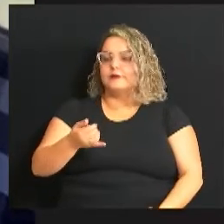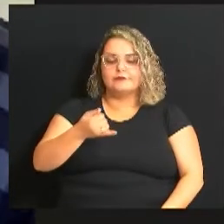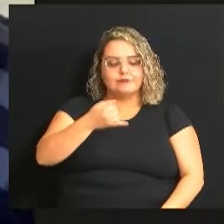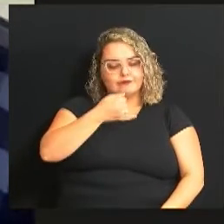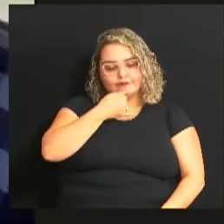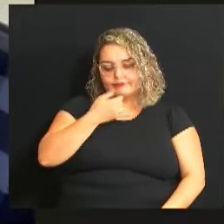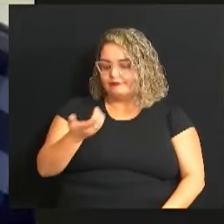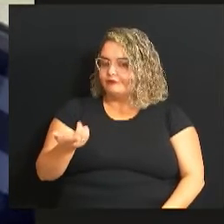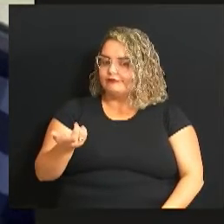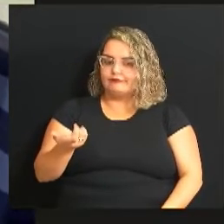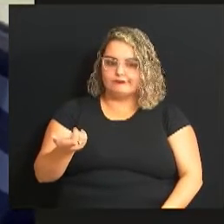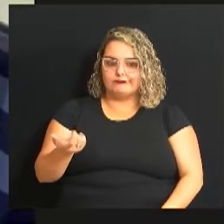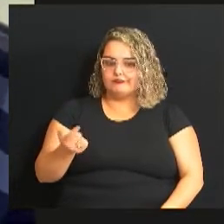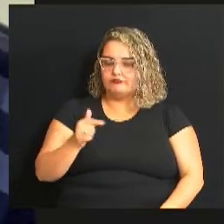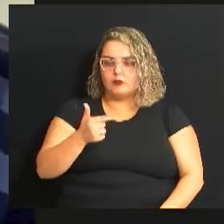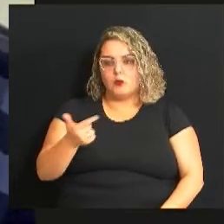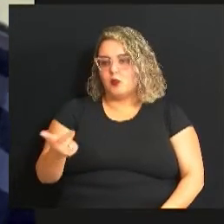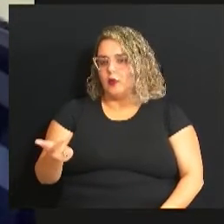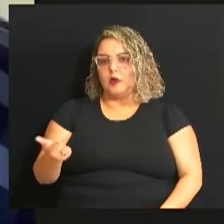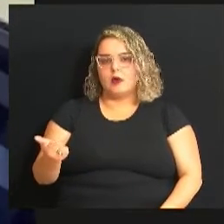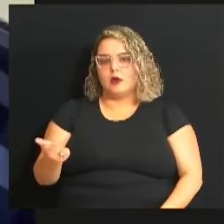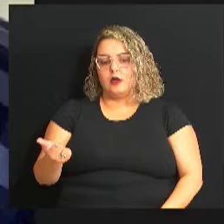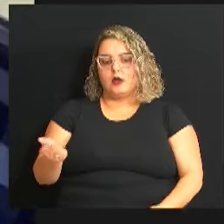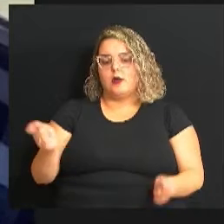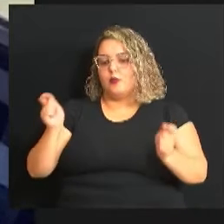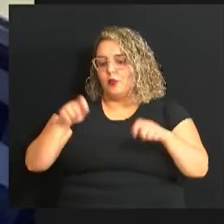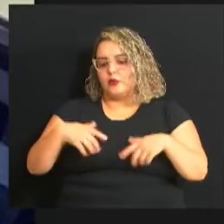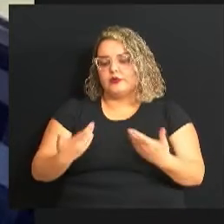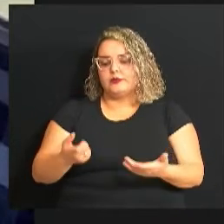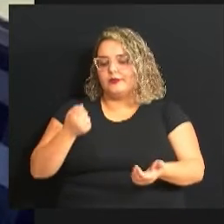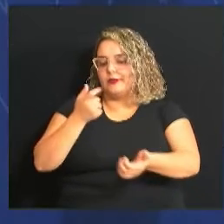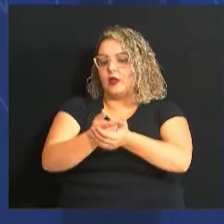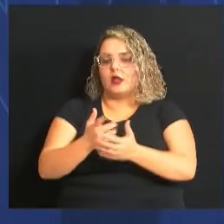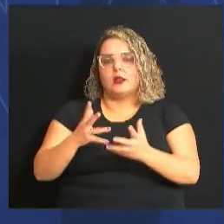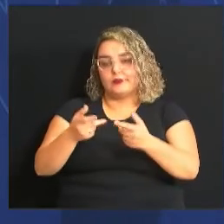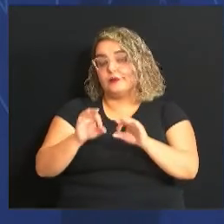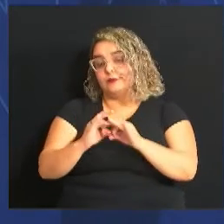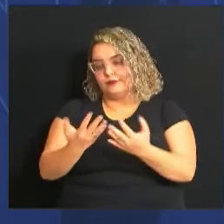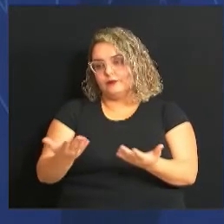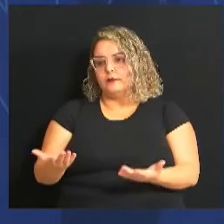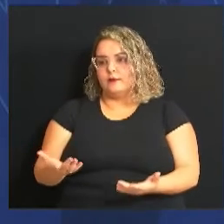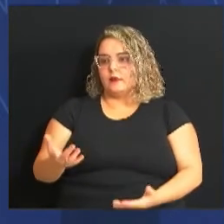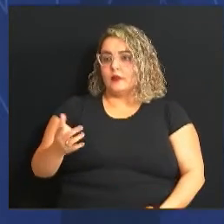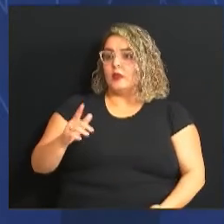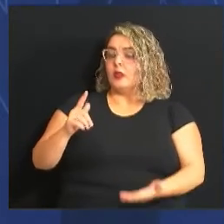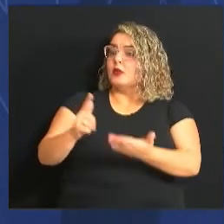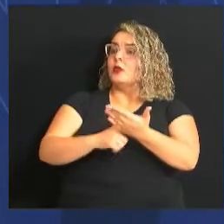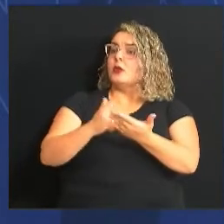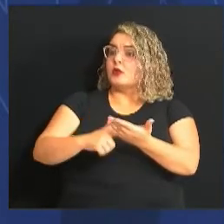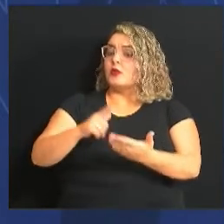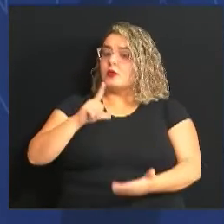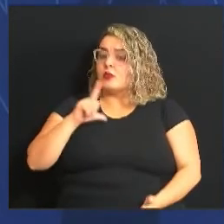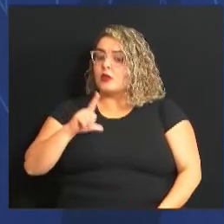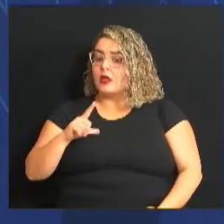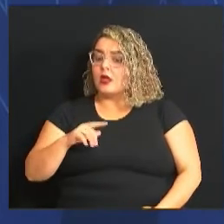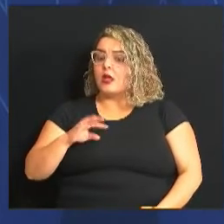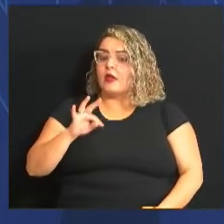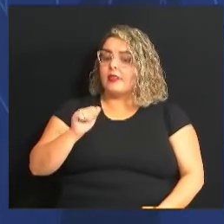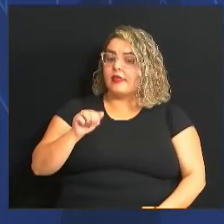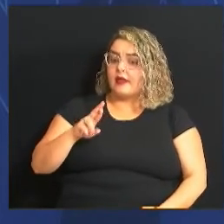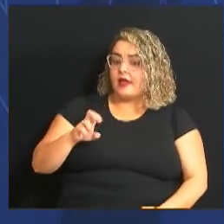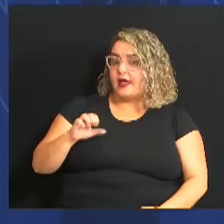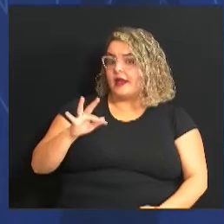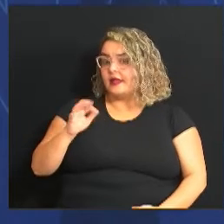é possível a todas as famílias do Brasil. No livro tem tarefas para os pais irresponsáveis? Você mostra um